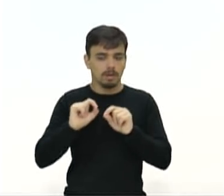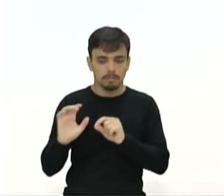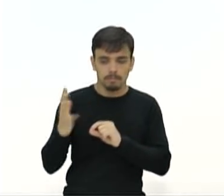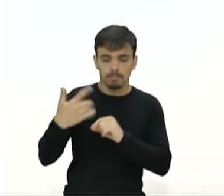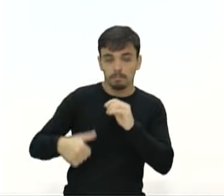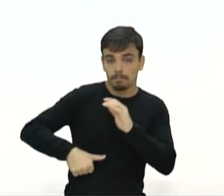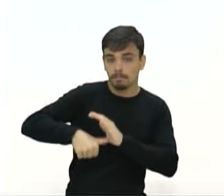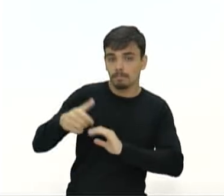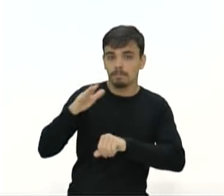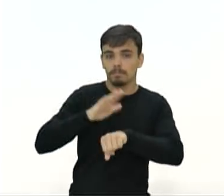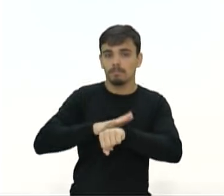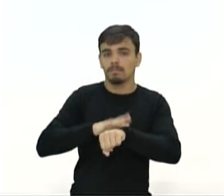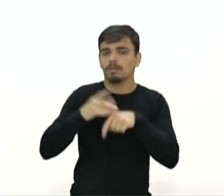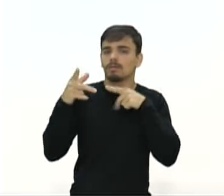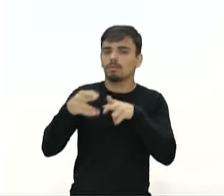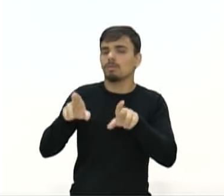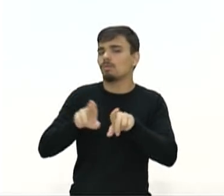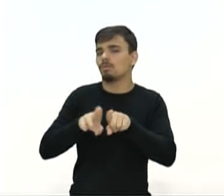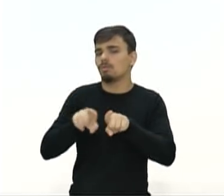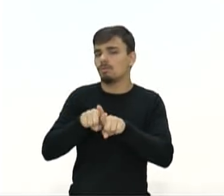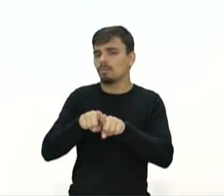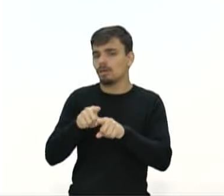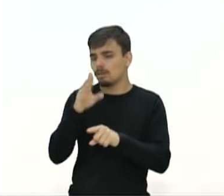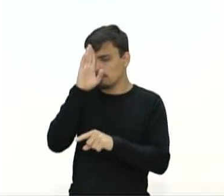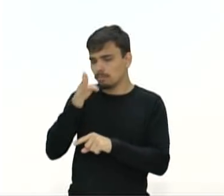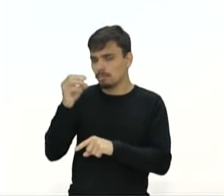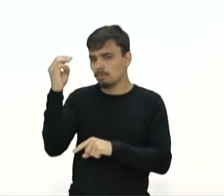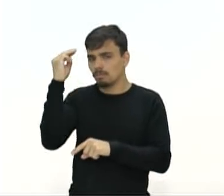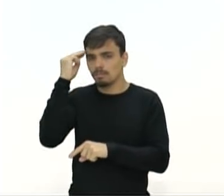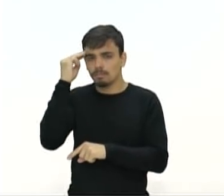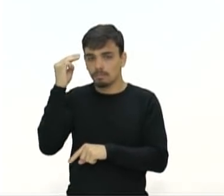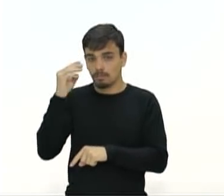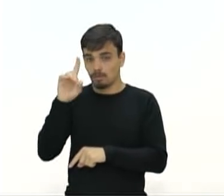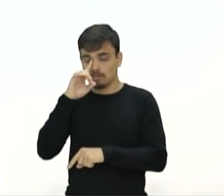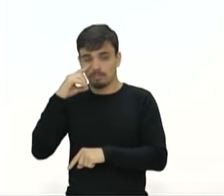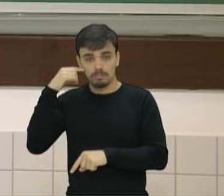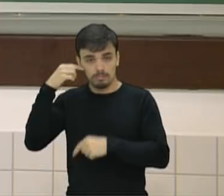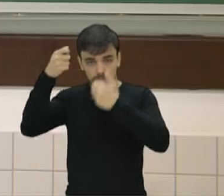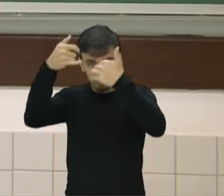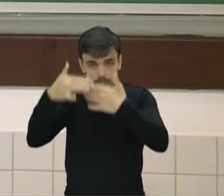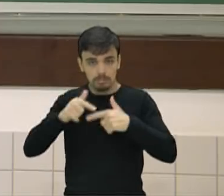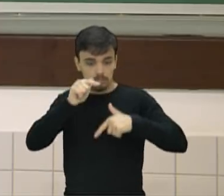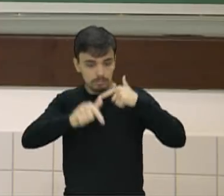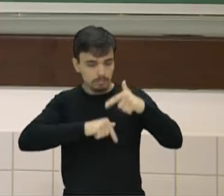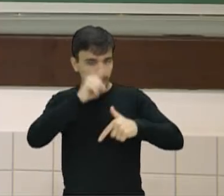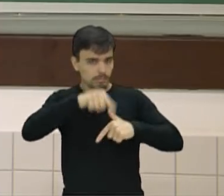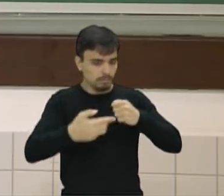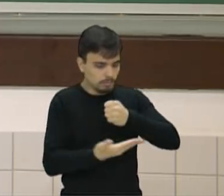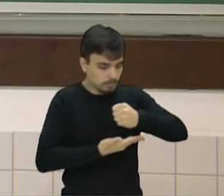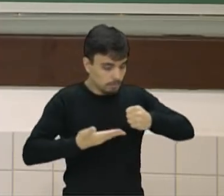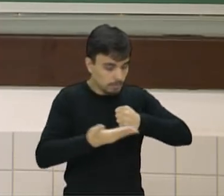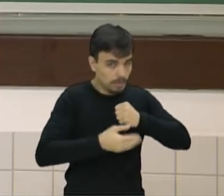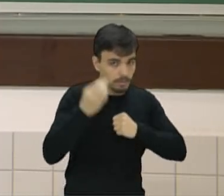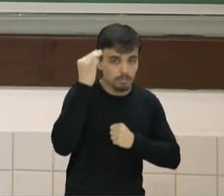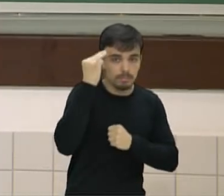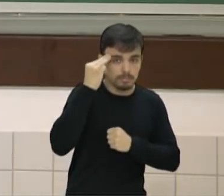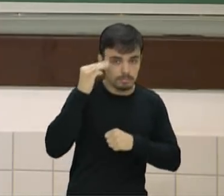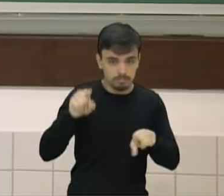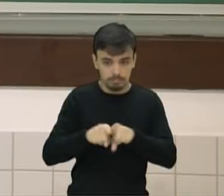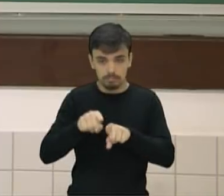mesmo tempo, a base da ordem moral. O Durkheim está falando que o trabalho é a base da moral, é a base